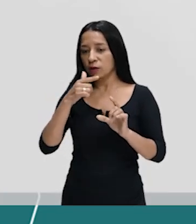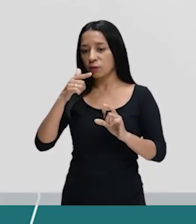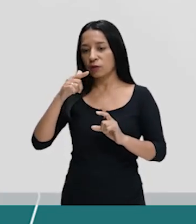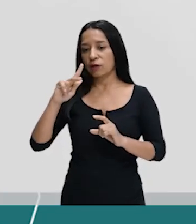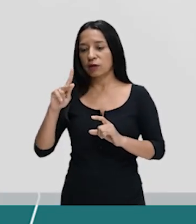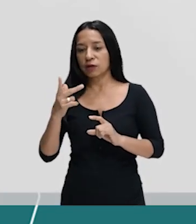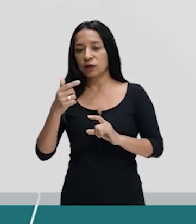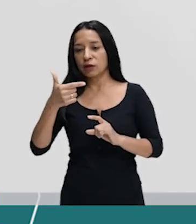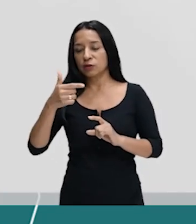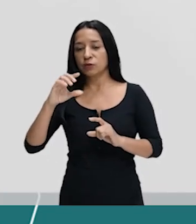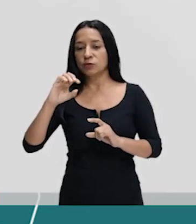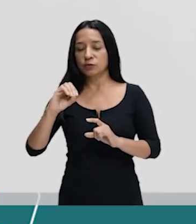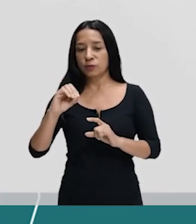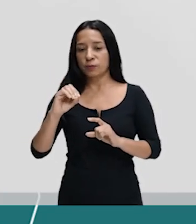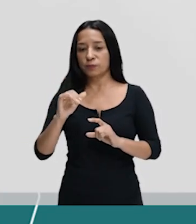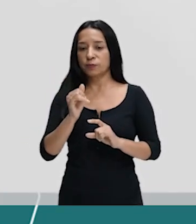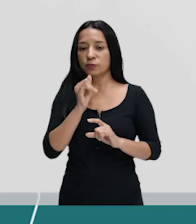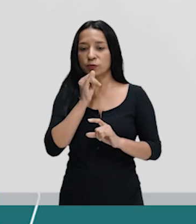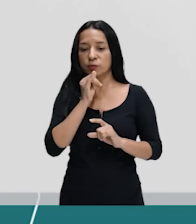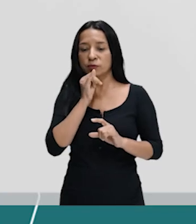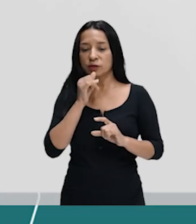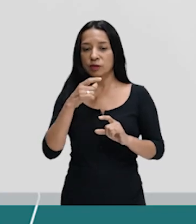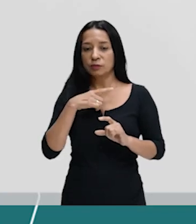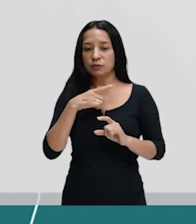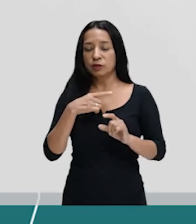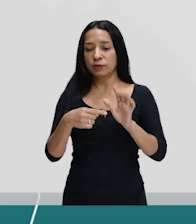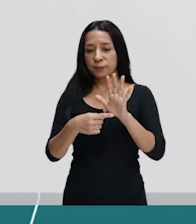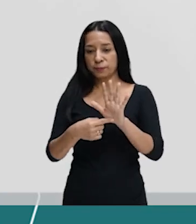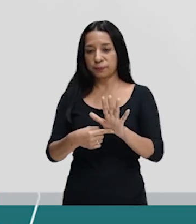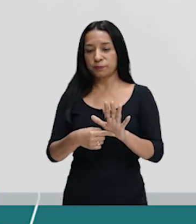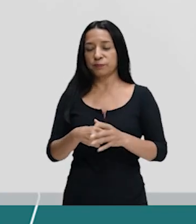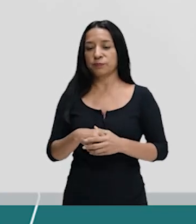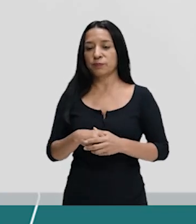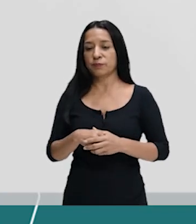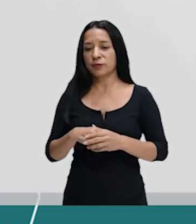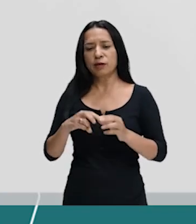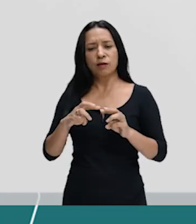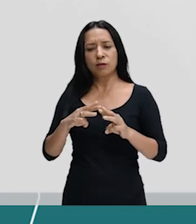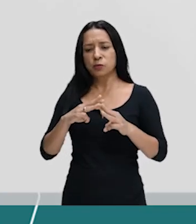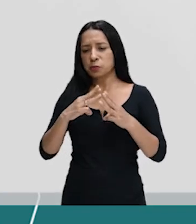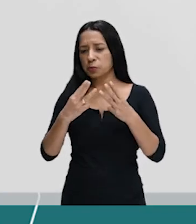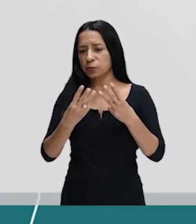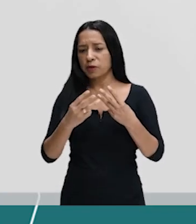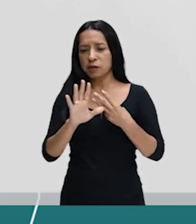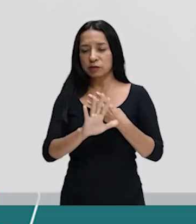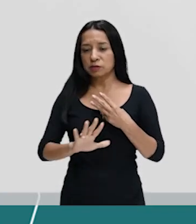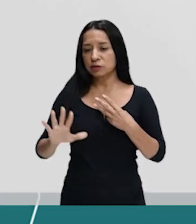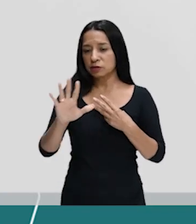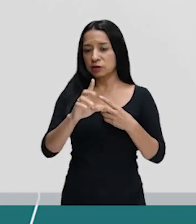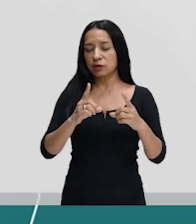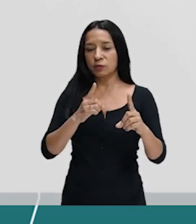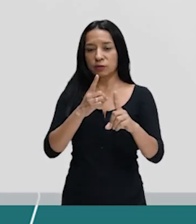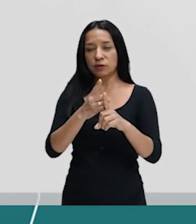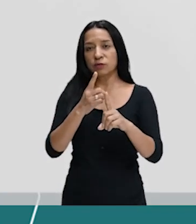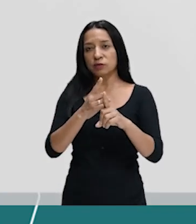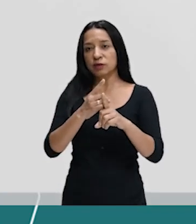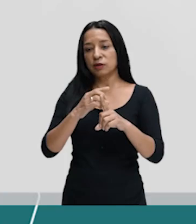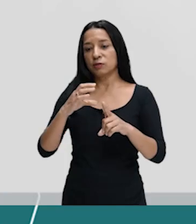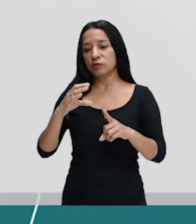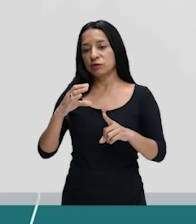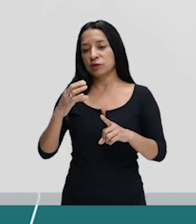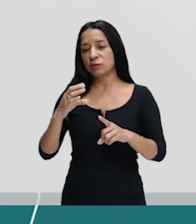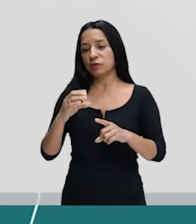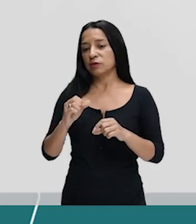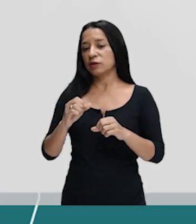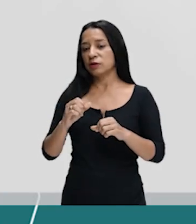aí, como exemplo de glicídios, nós podemos citar as massas em geral, né? Nós encontramos carboidratos